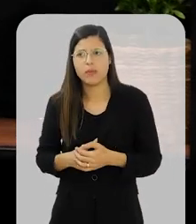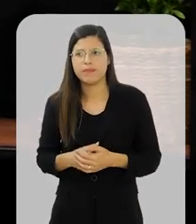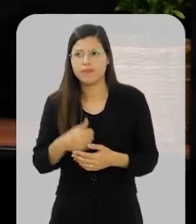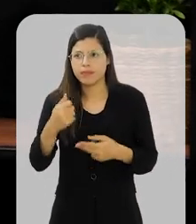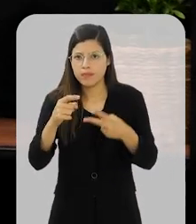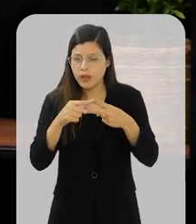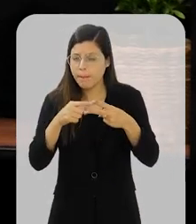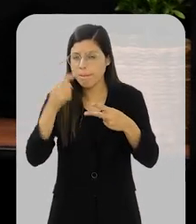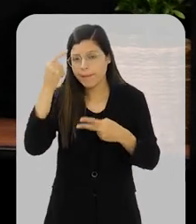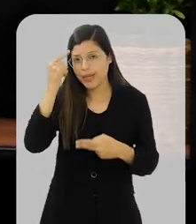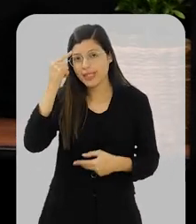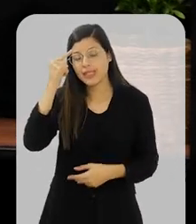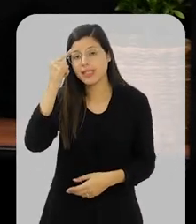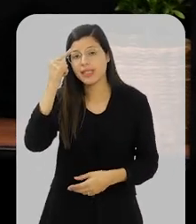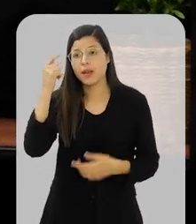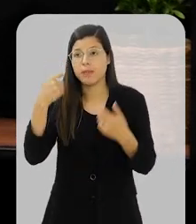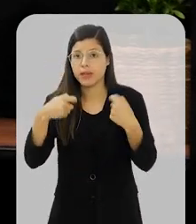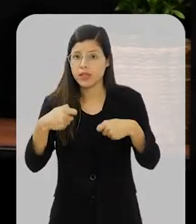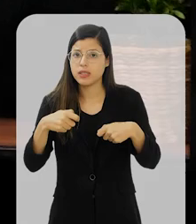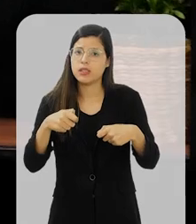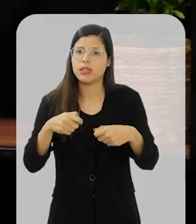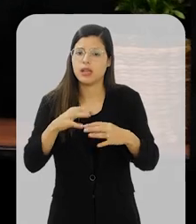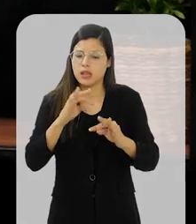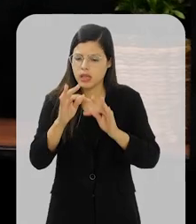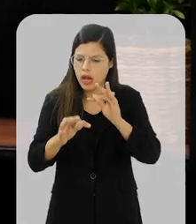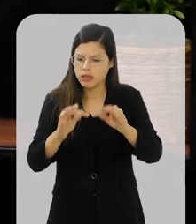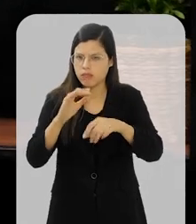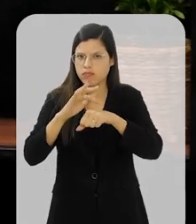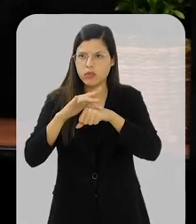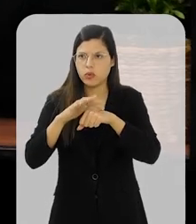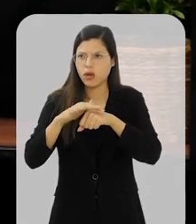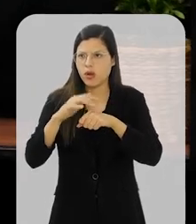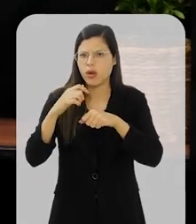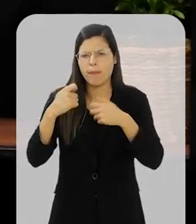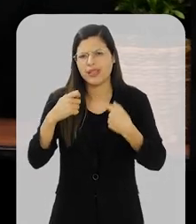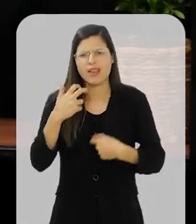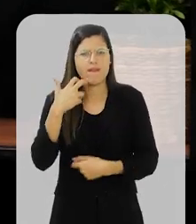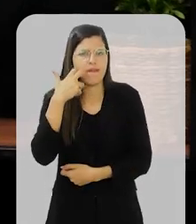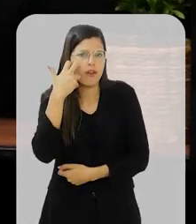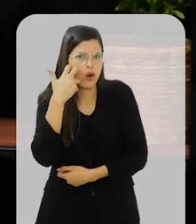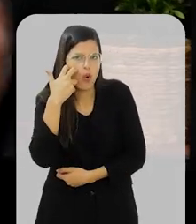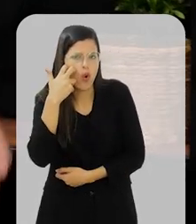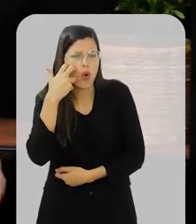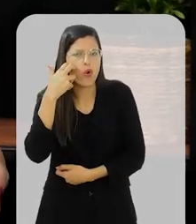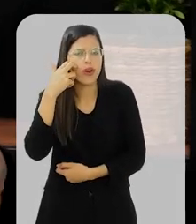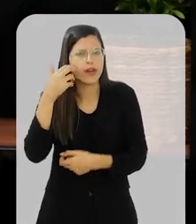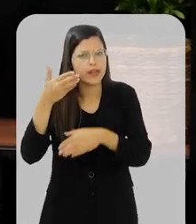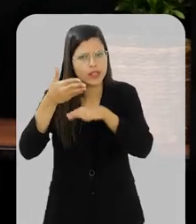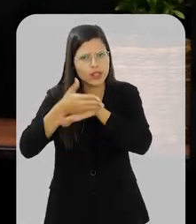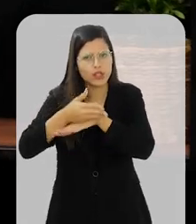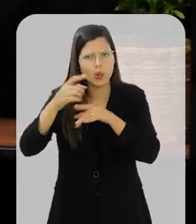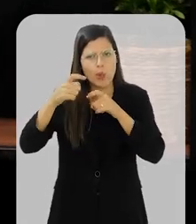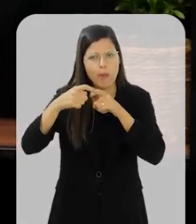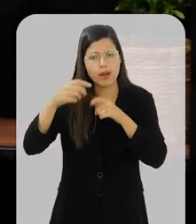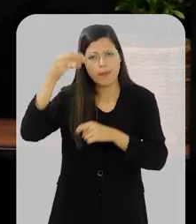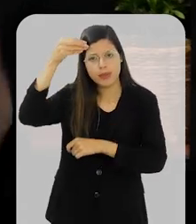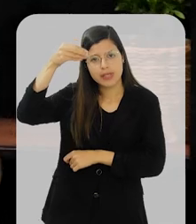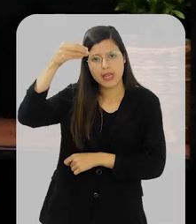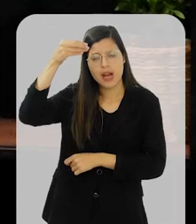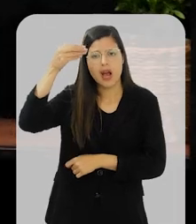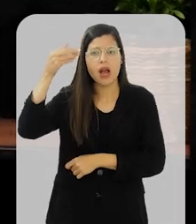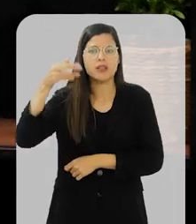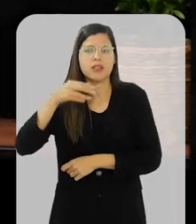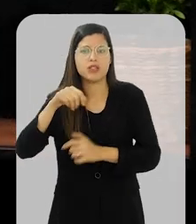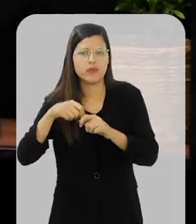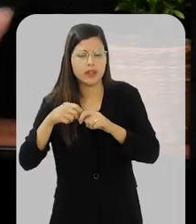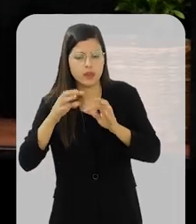que a primeira coisa é pensar que, de fato, precisamos tratar as doenças, né? As pessoas não terem vergonha de ir ao psiquiatra e de fazer o